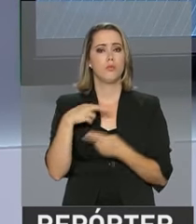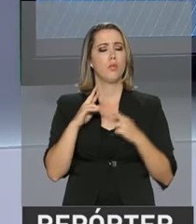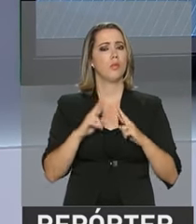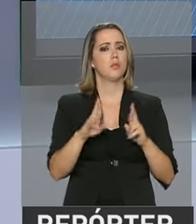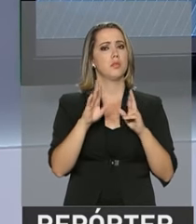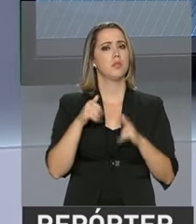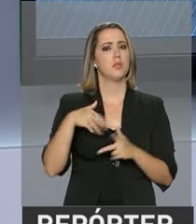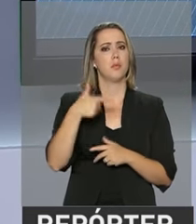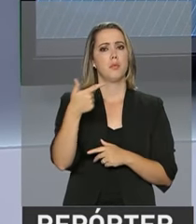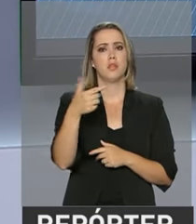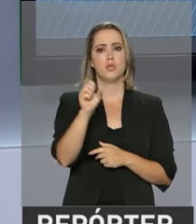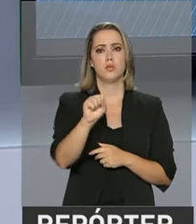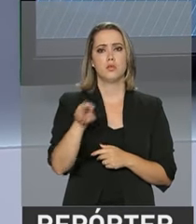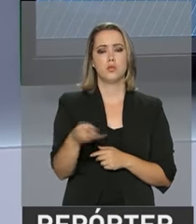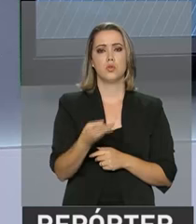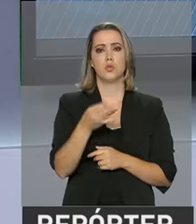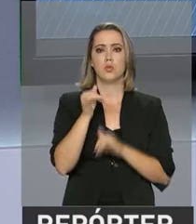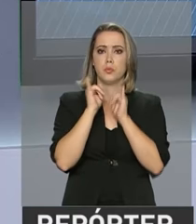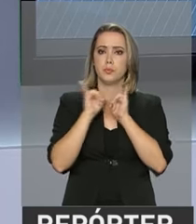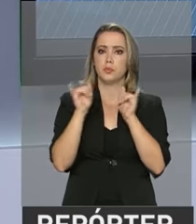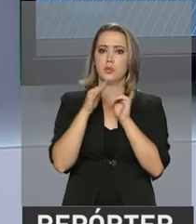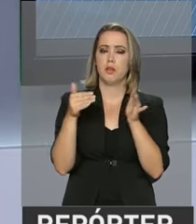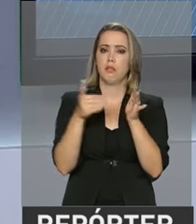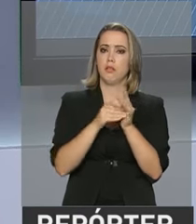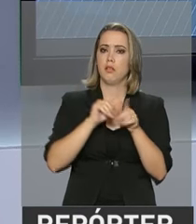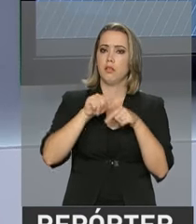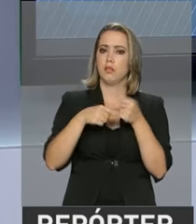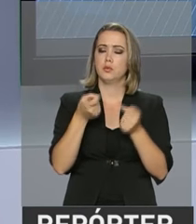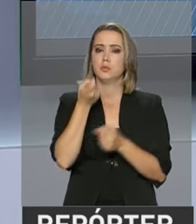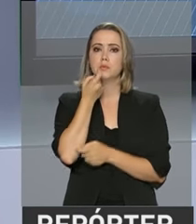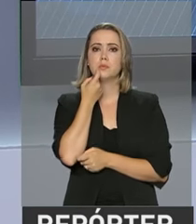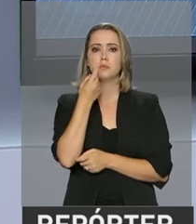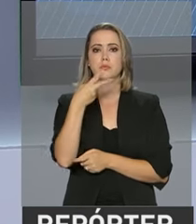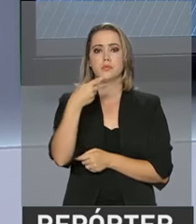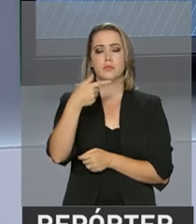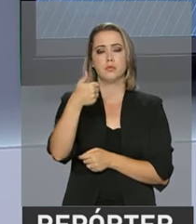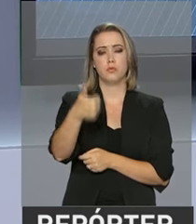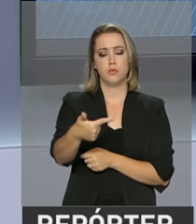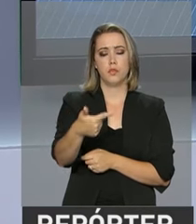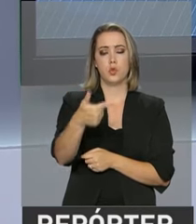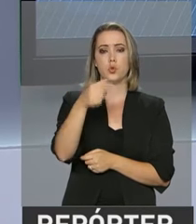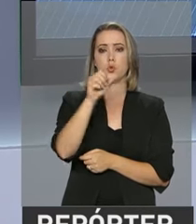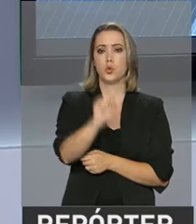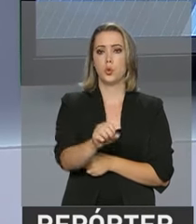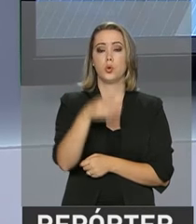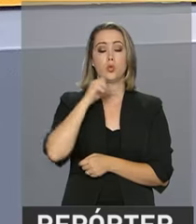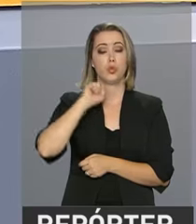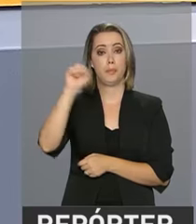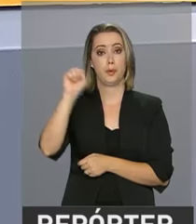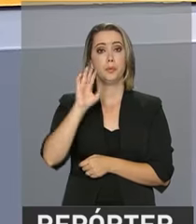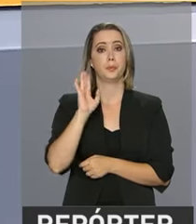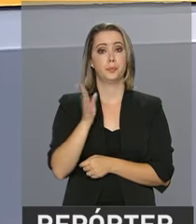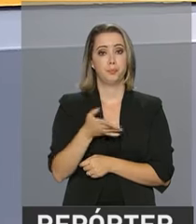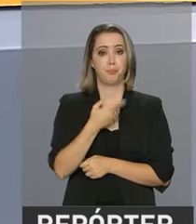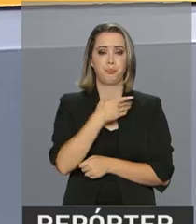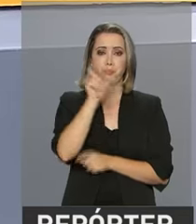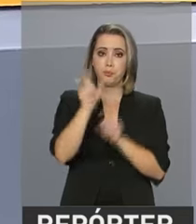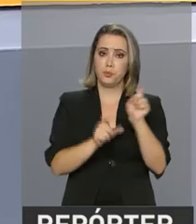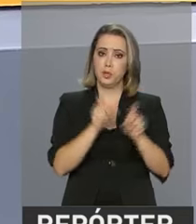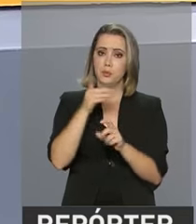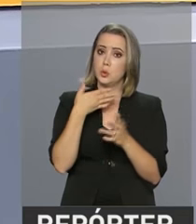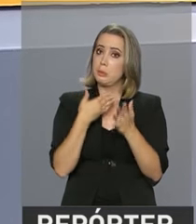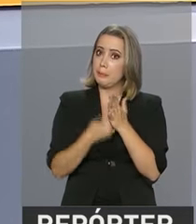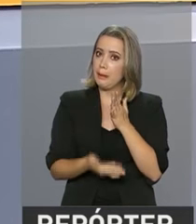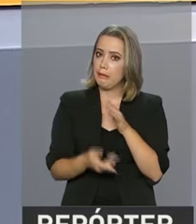milhões de declarações sejam entregues até a próxima sexta feira dia 28 de abril os contribuintes que